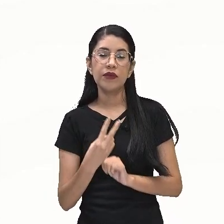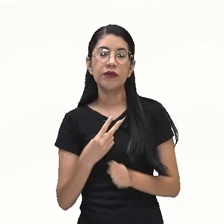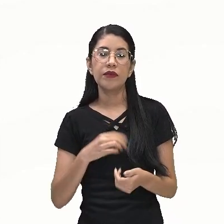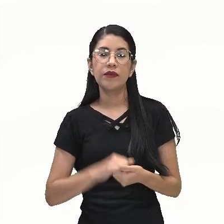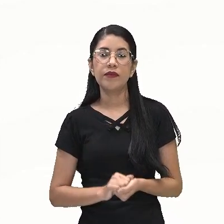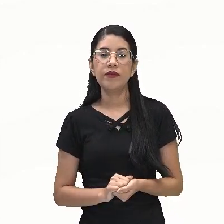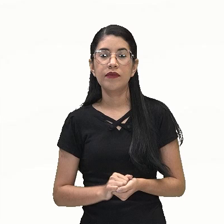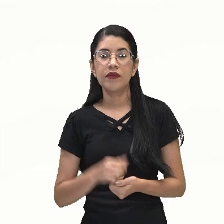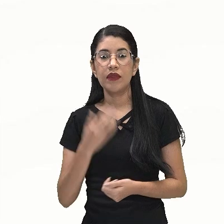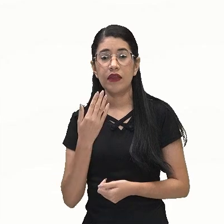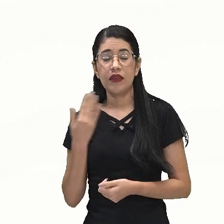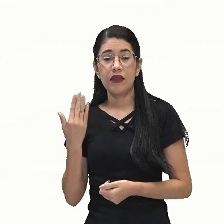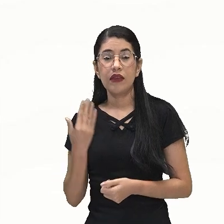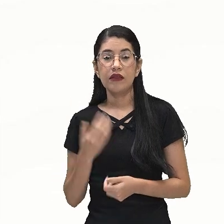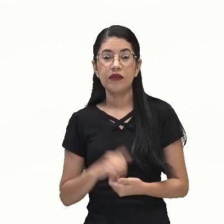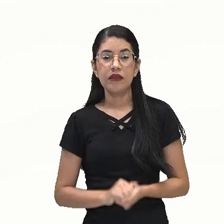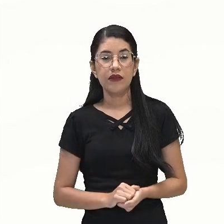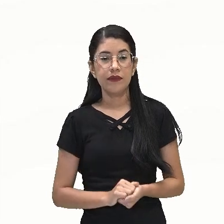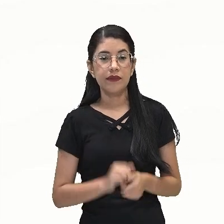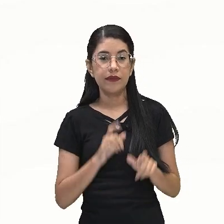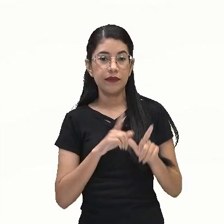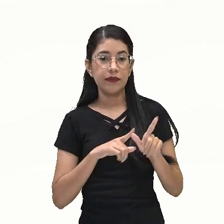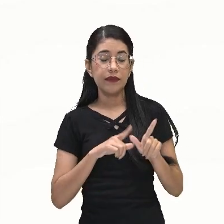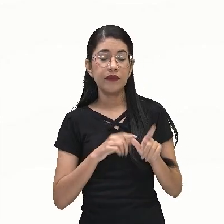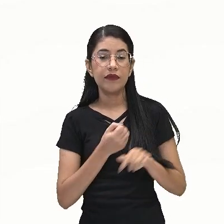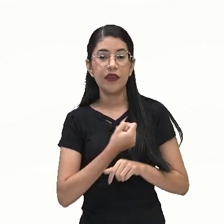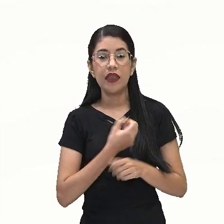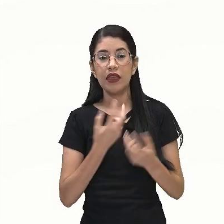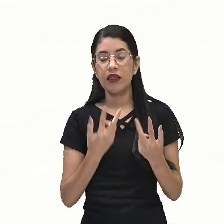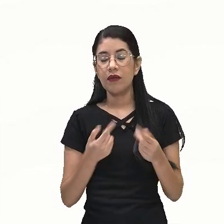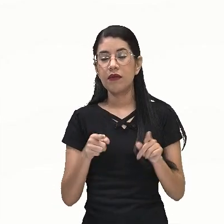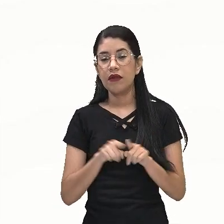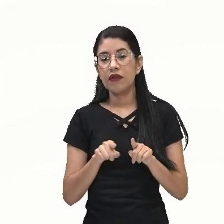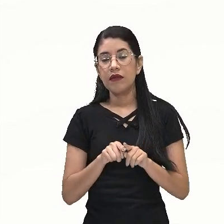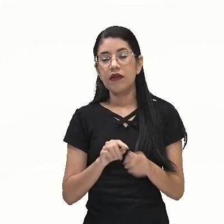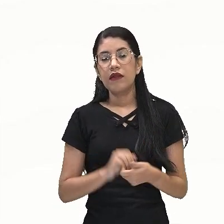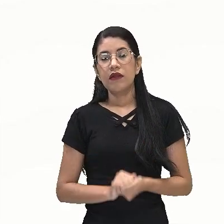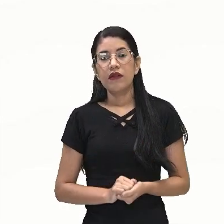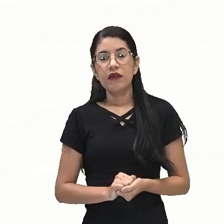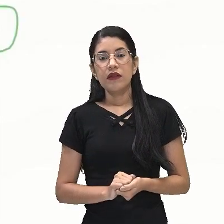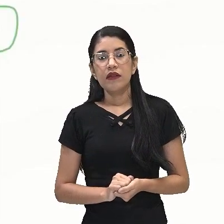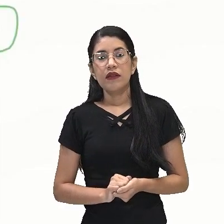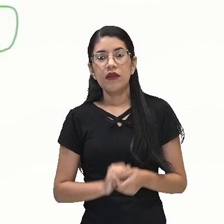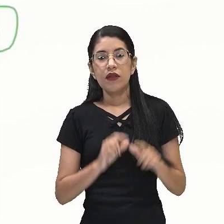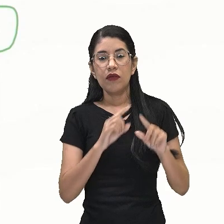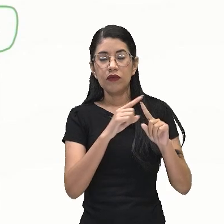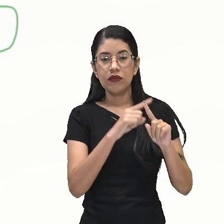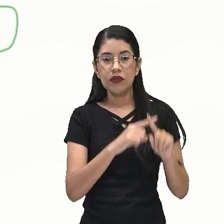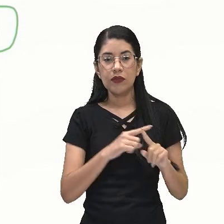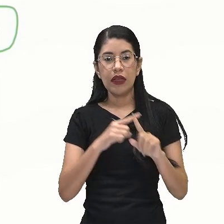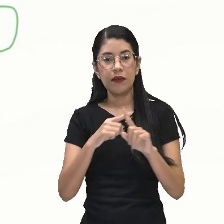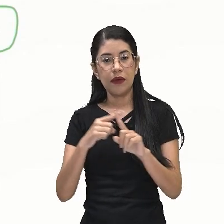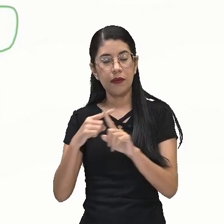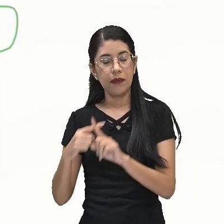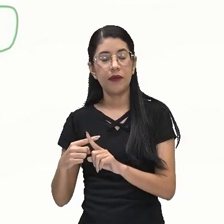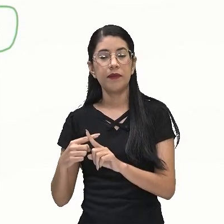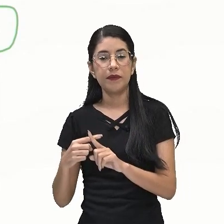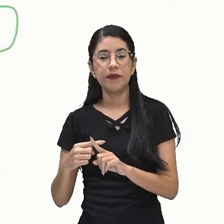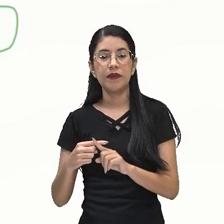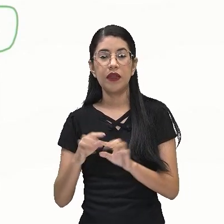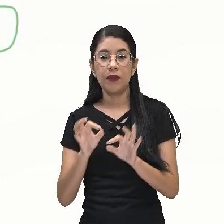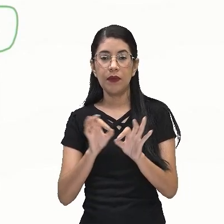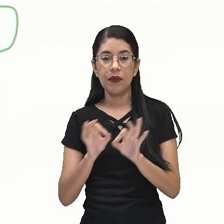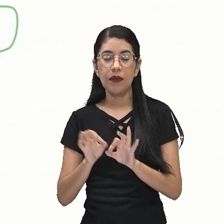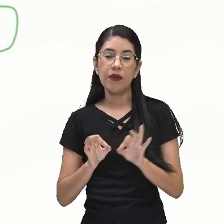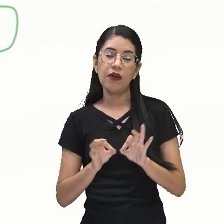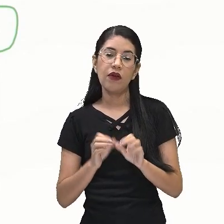coeficientes, tá? Ele vai estar do mesmo jeito. Como eu fiz a multiplicação, então os coeficientes aqui, ó, é que